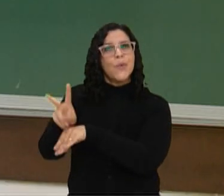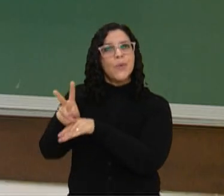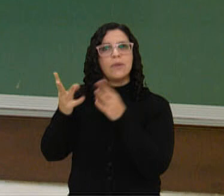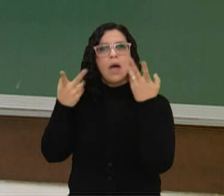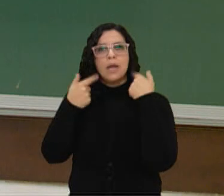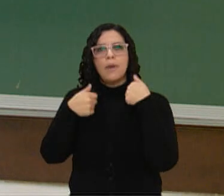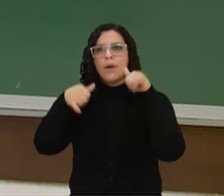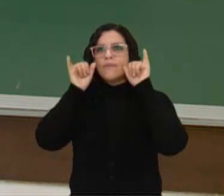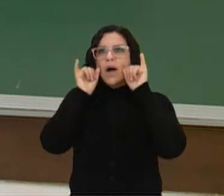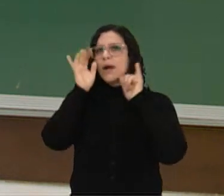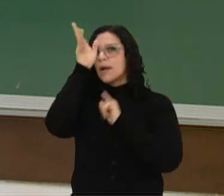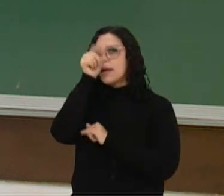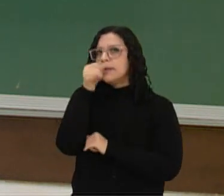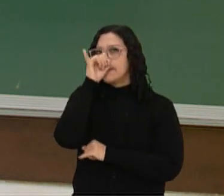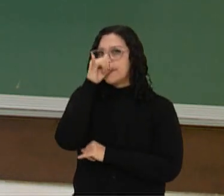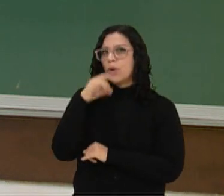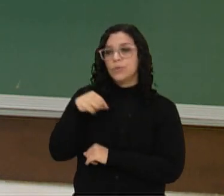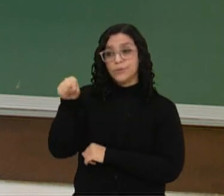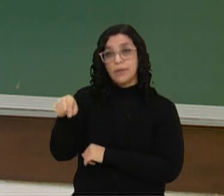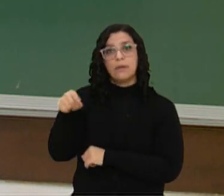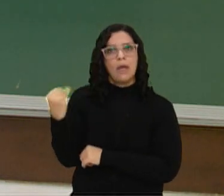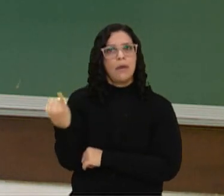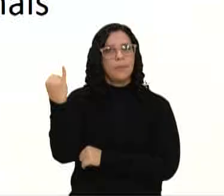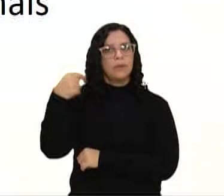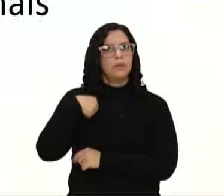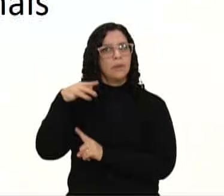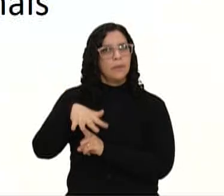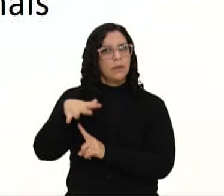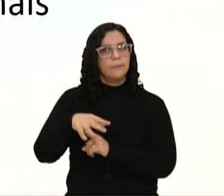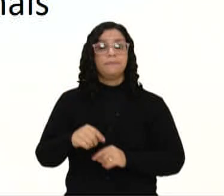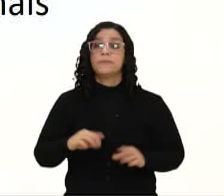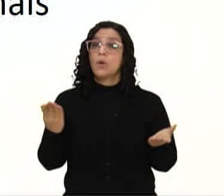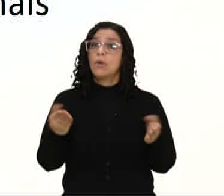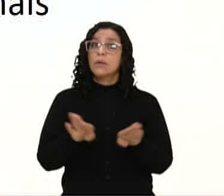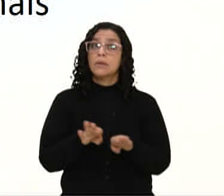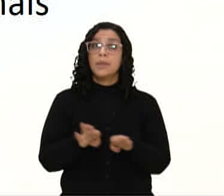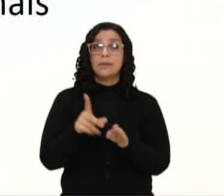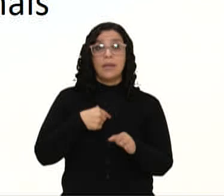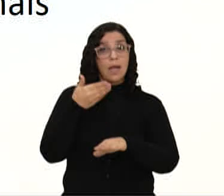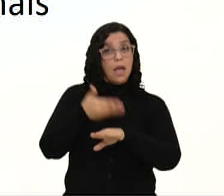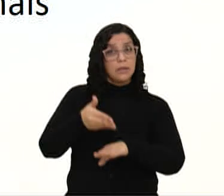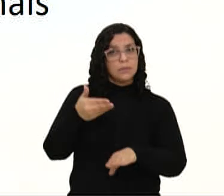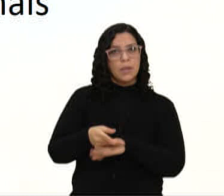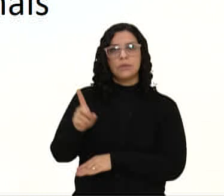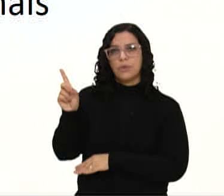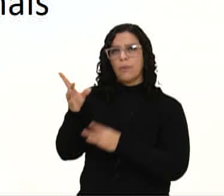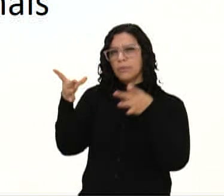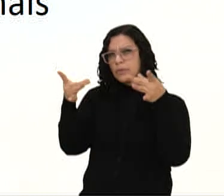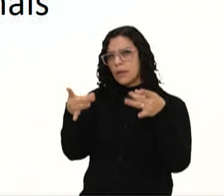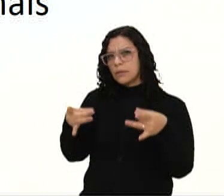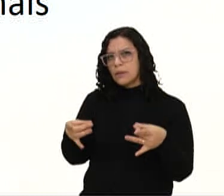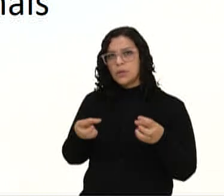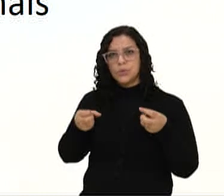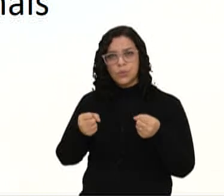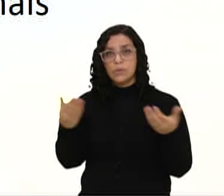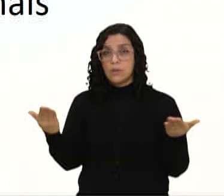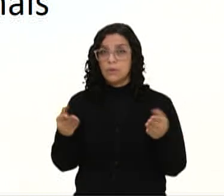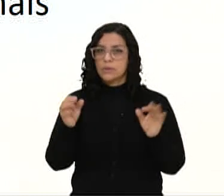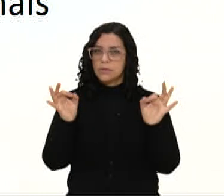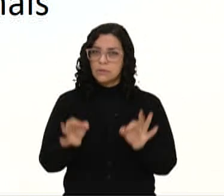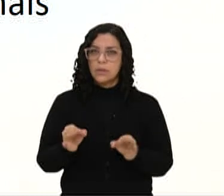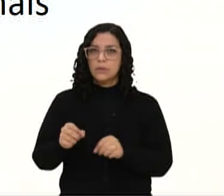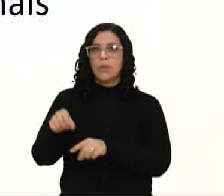ali do setor primário. Continuando lá então, entre essas atividades, vamos detalhar um pouquinho cada uma delas, certo?